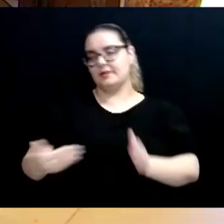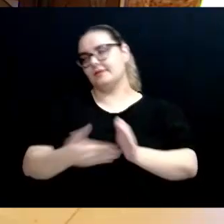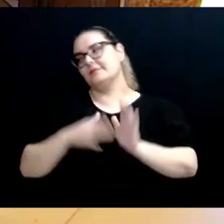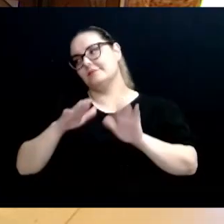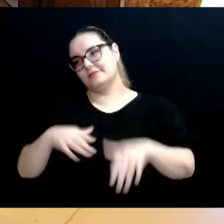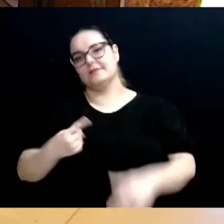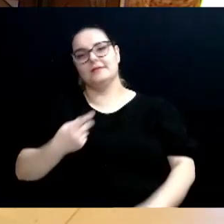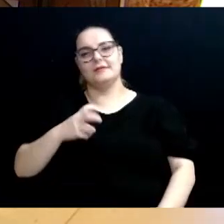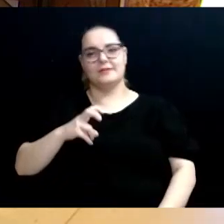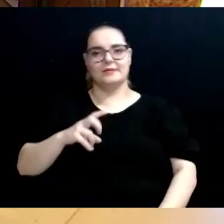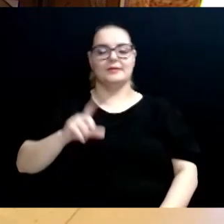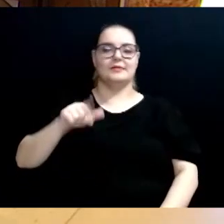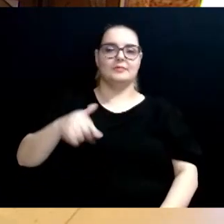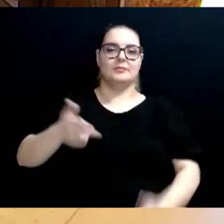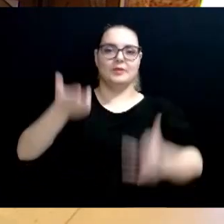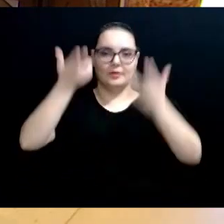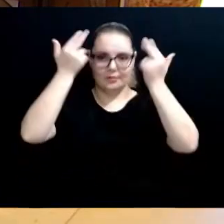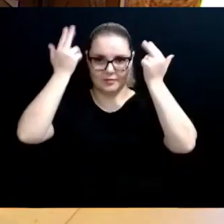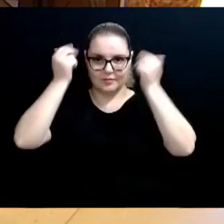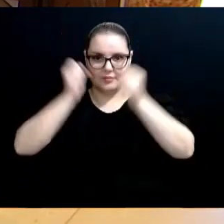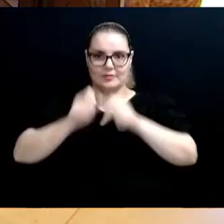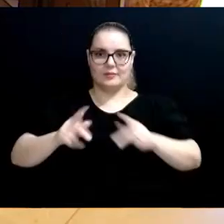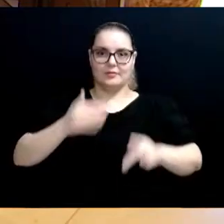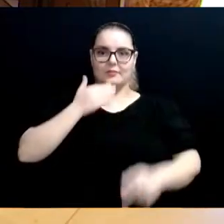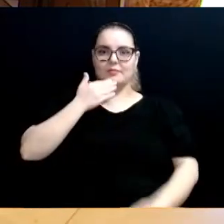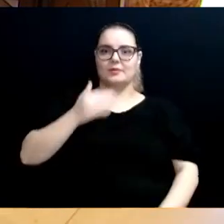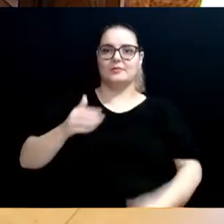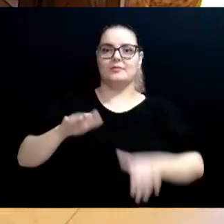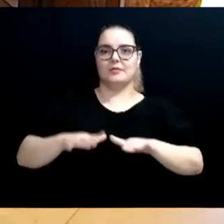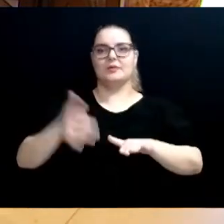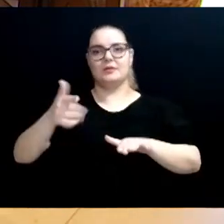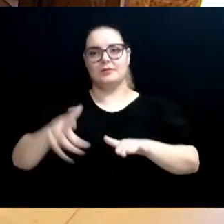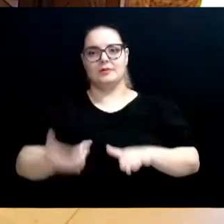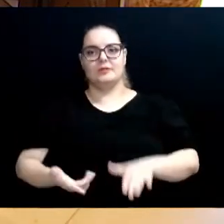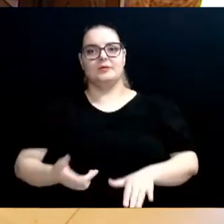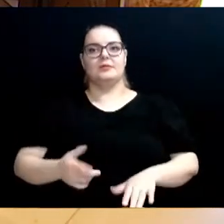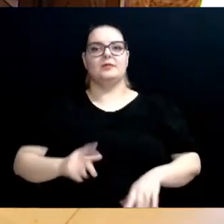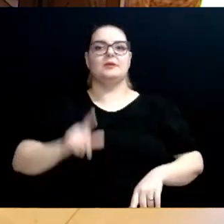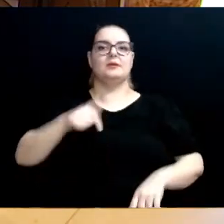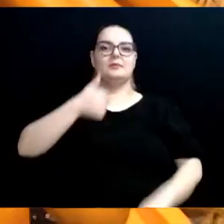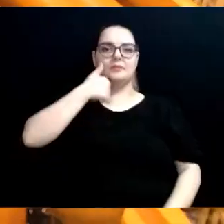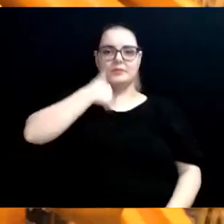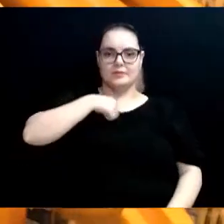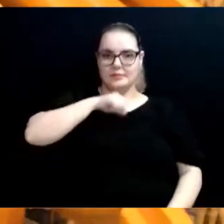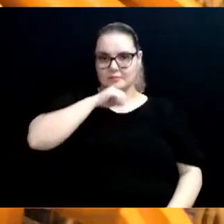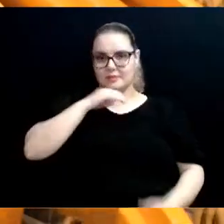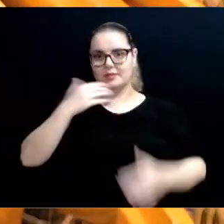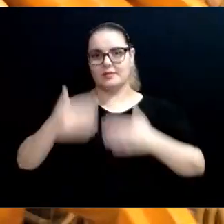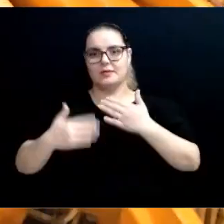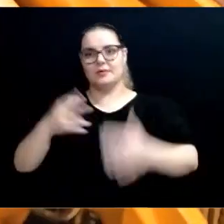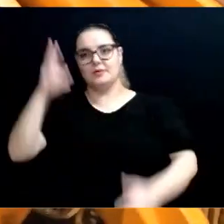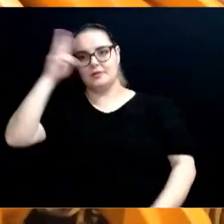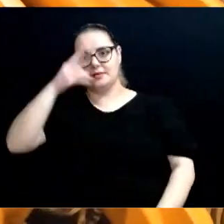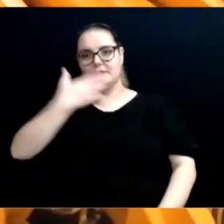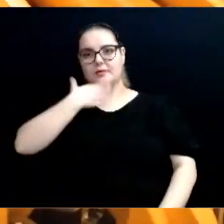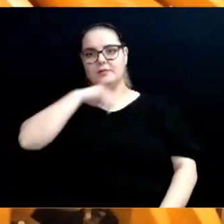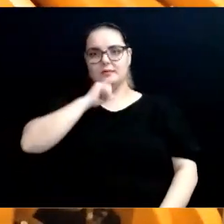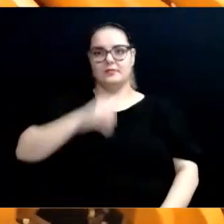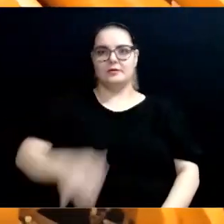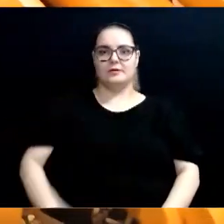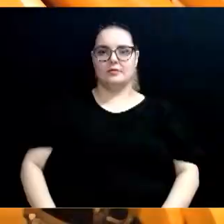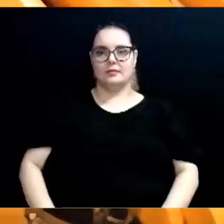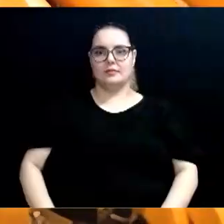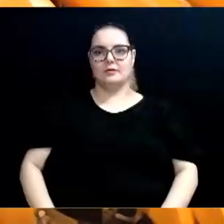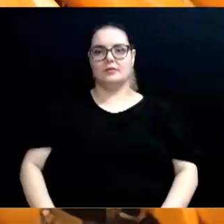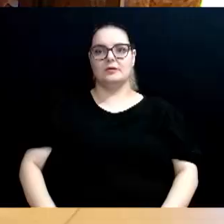até hoje. Porque dos 15 dias, daí veio a Páscoa, daí o shopping pediu para ficar mais um tempo, daí foi o Dia das Mães, daí quando